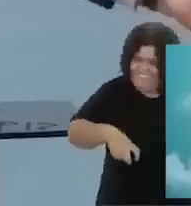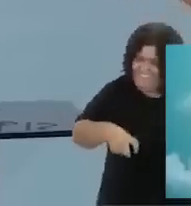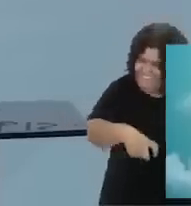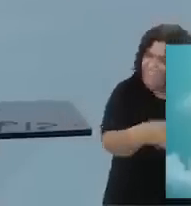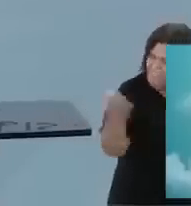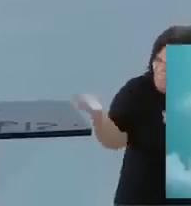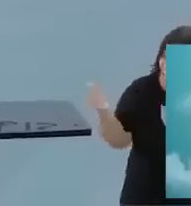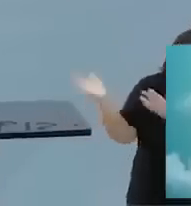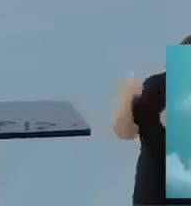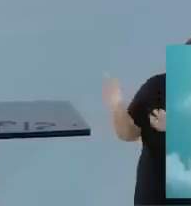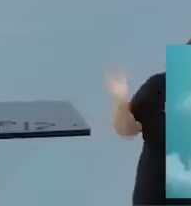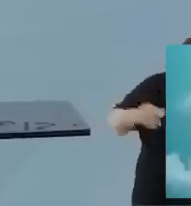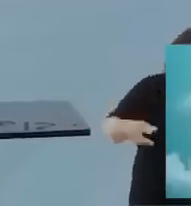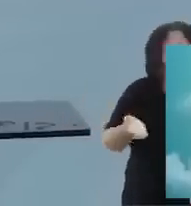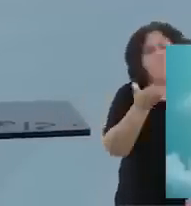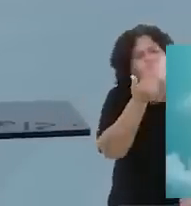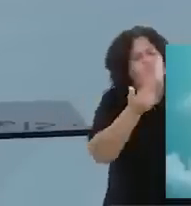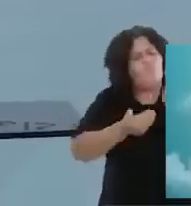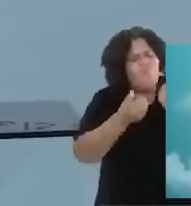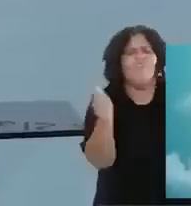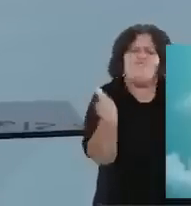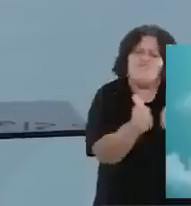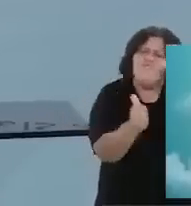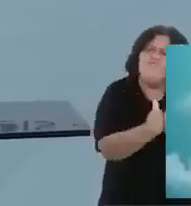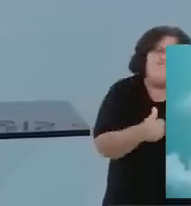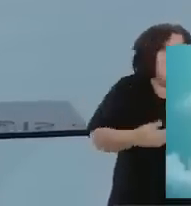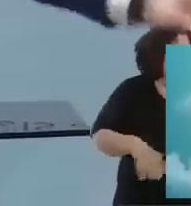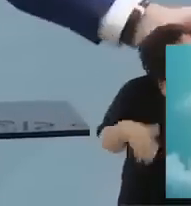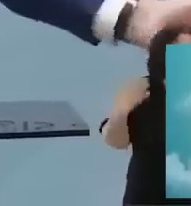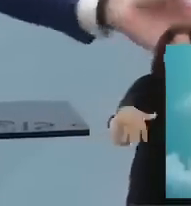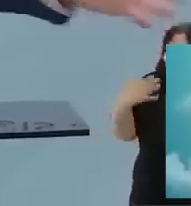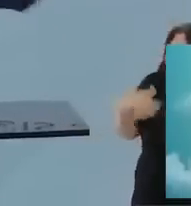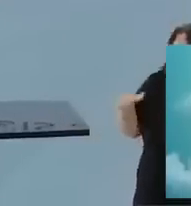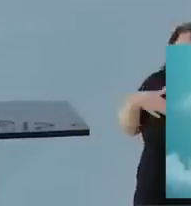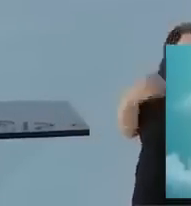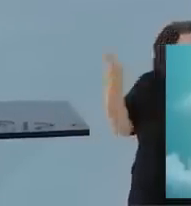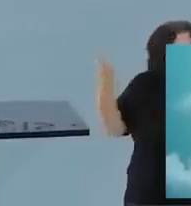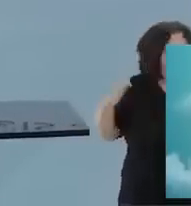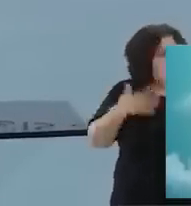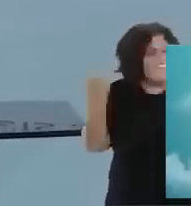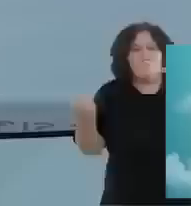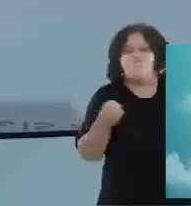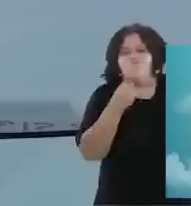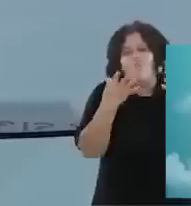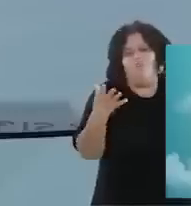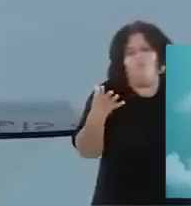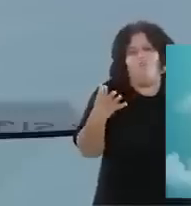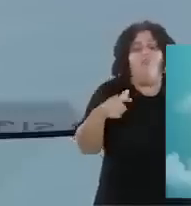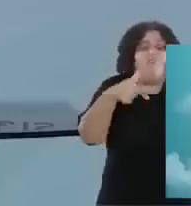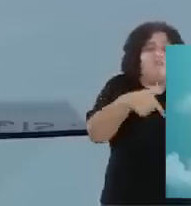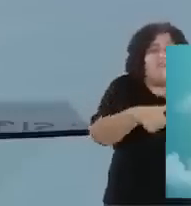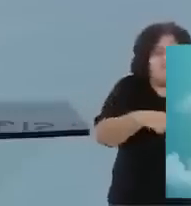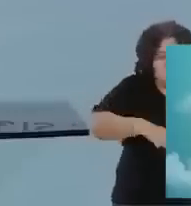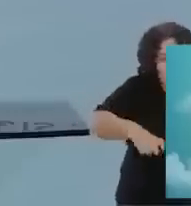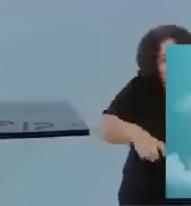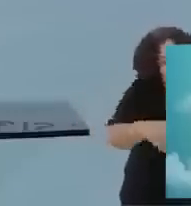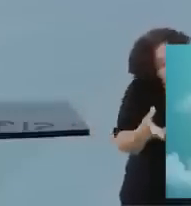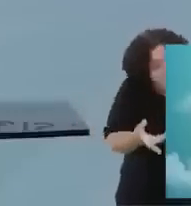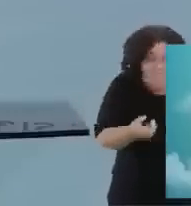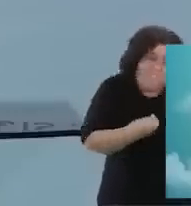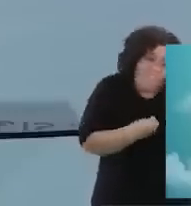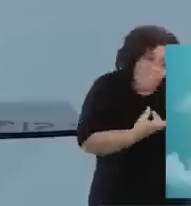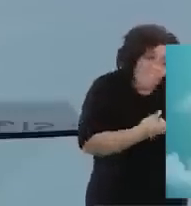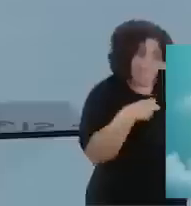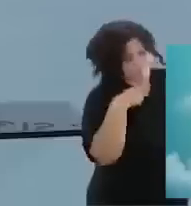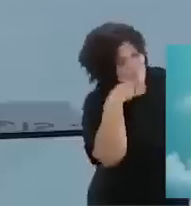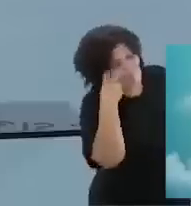para jantar, e você chegou e vai jantar conosco, e vai ser uma alegria muito grande. A pessoa percebeu que chegou na hora errada, mas a acolhida foi